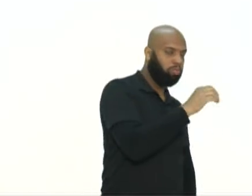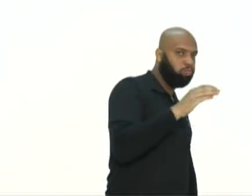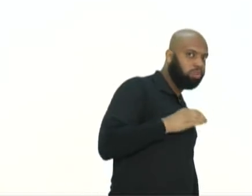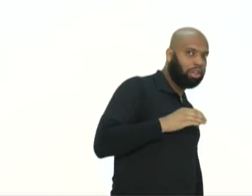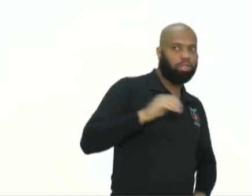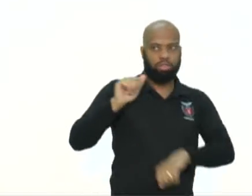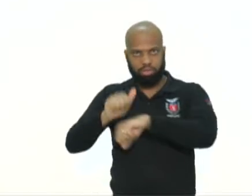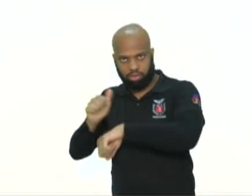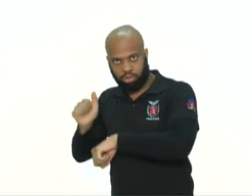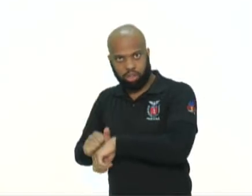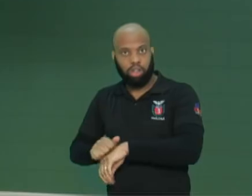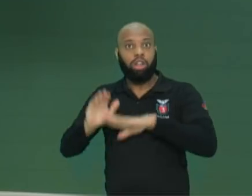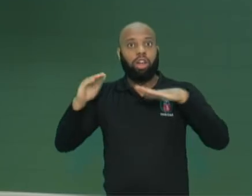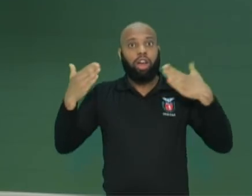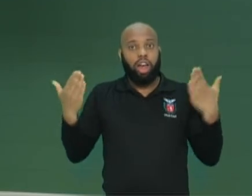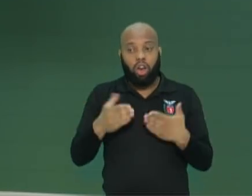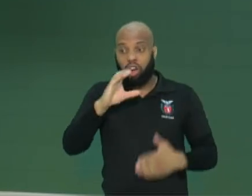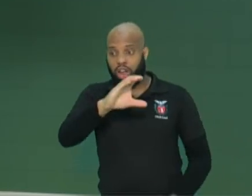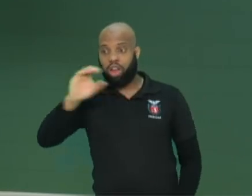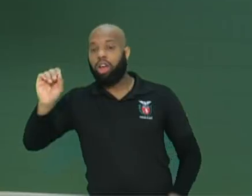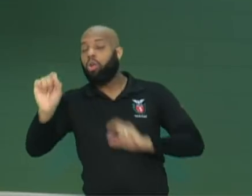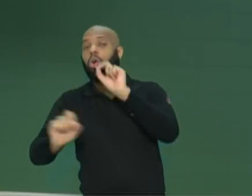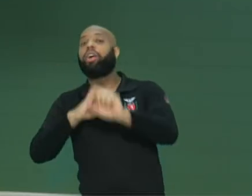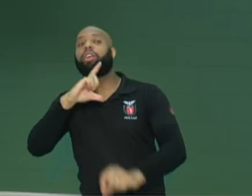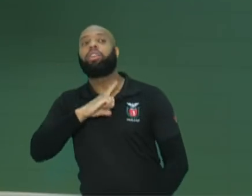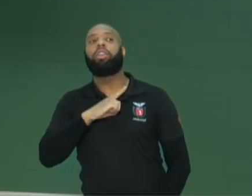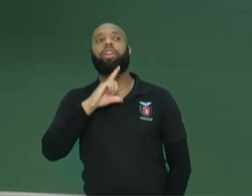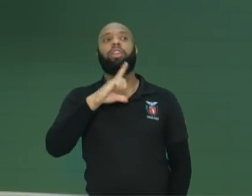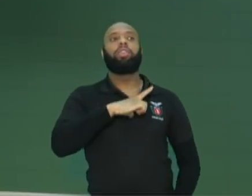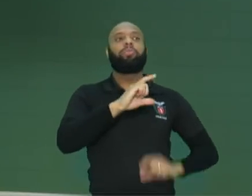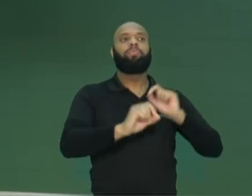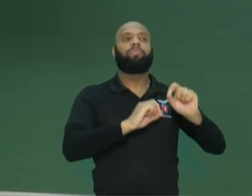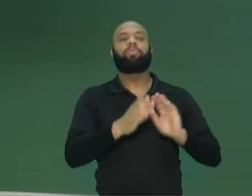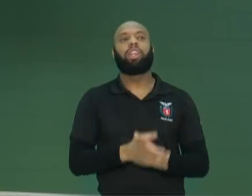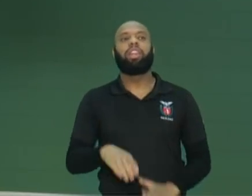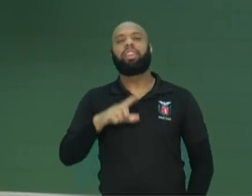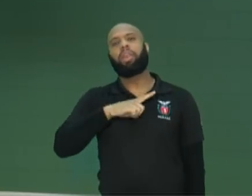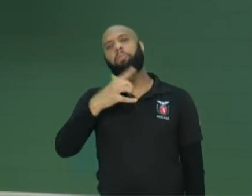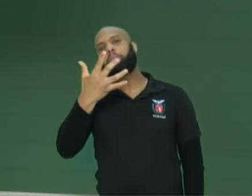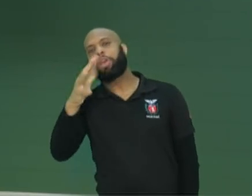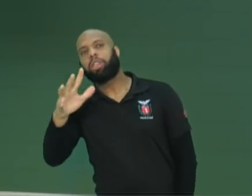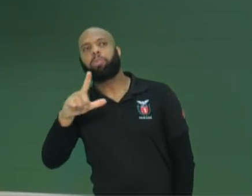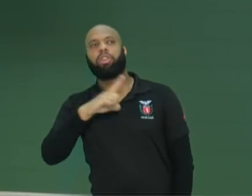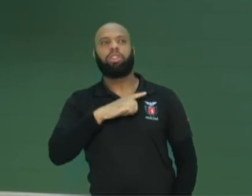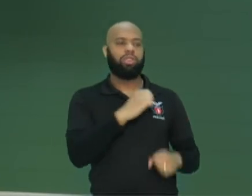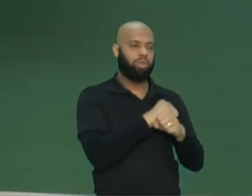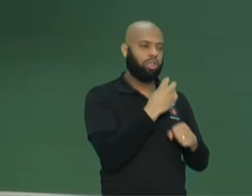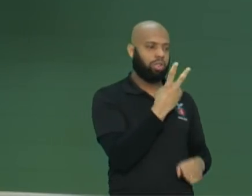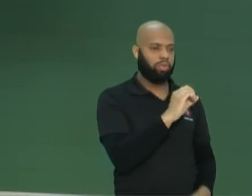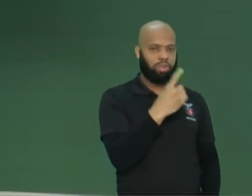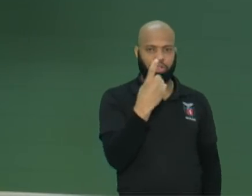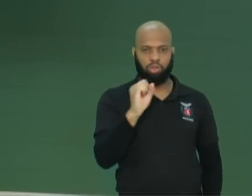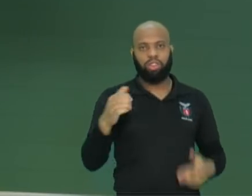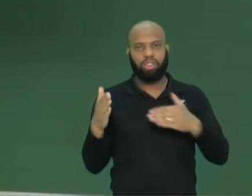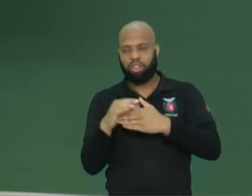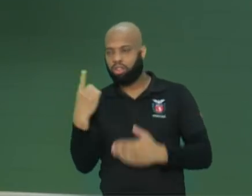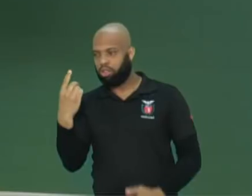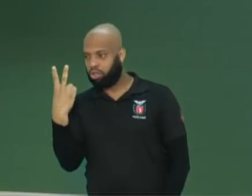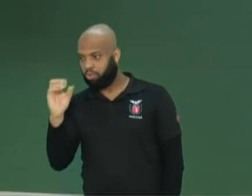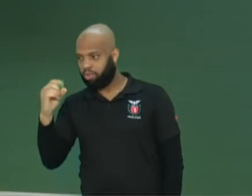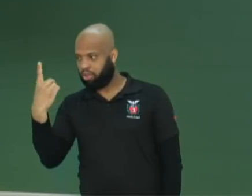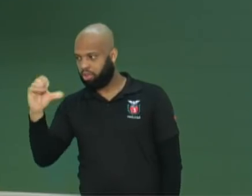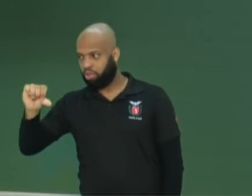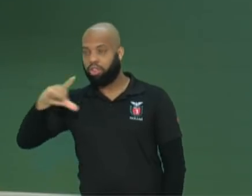mais pobres. No caso do centro-oeste, o que que nós vamos ter ali? Mediano, né, de 2018 para 2019,